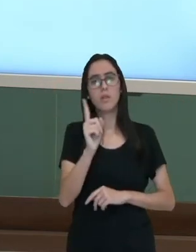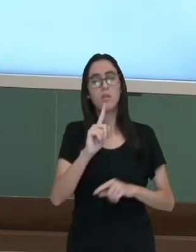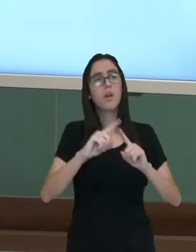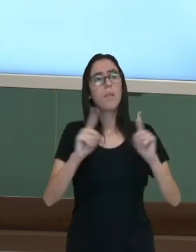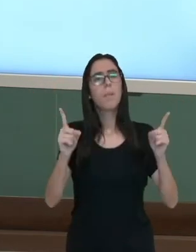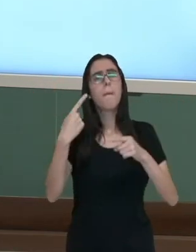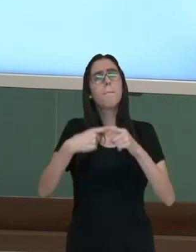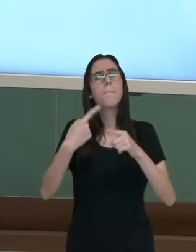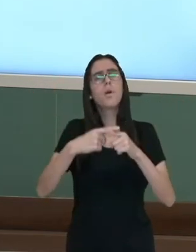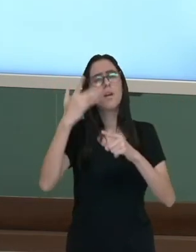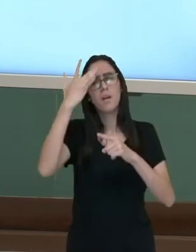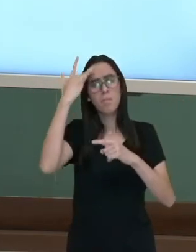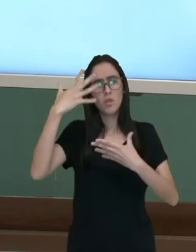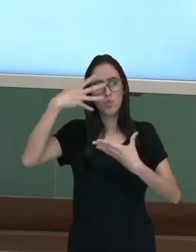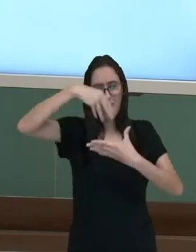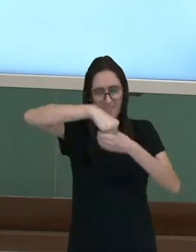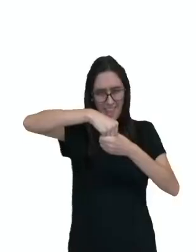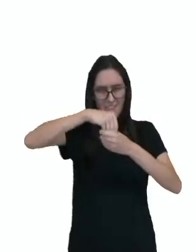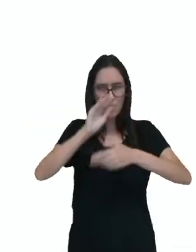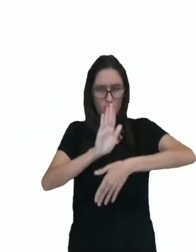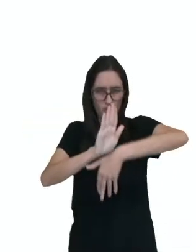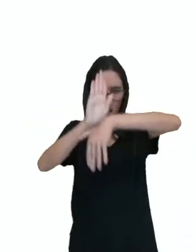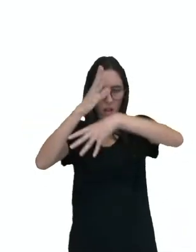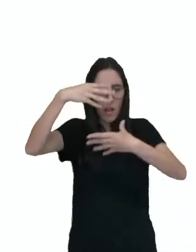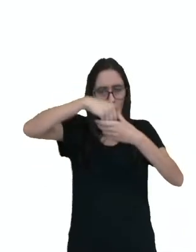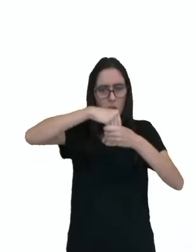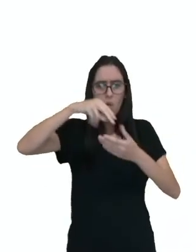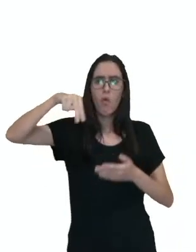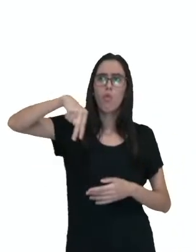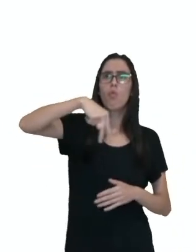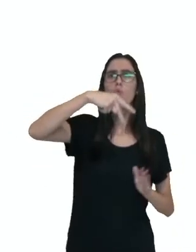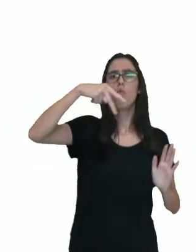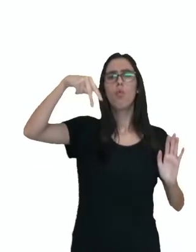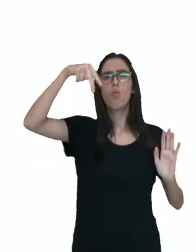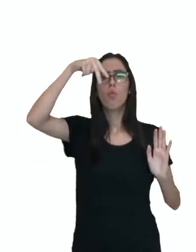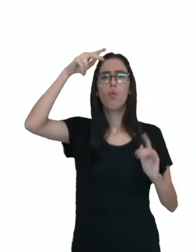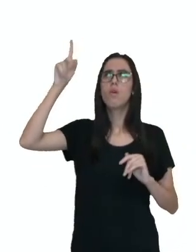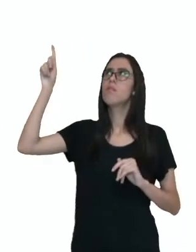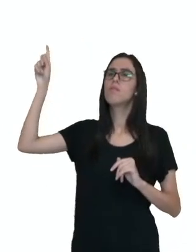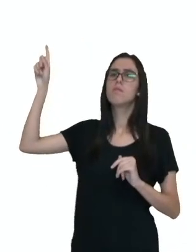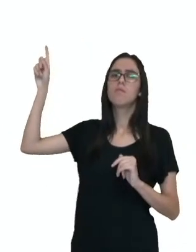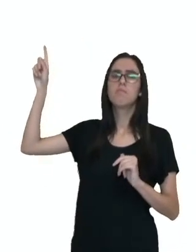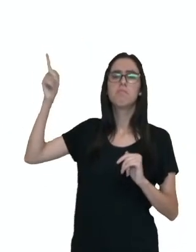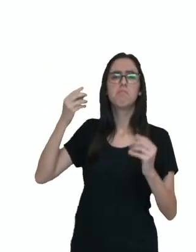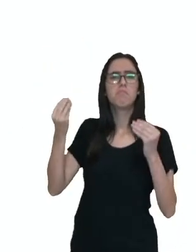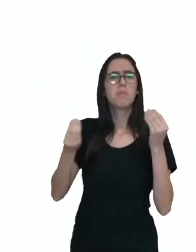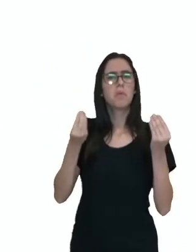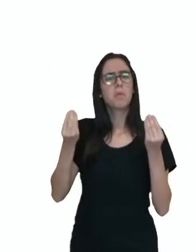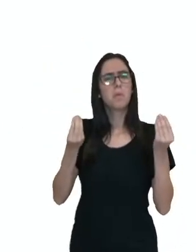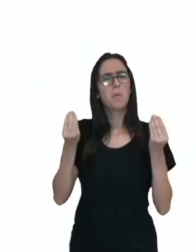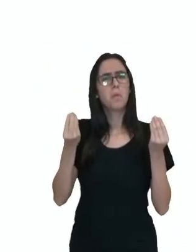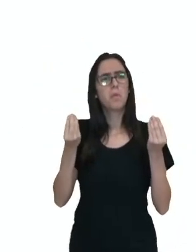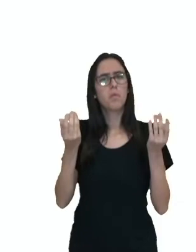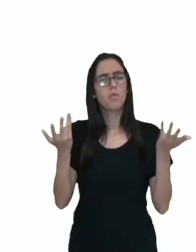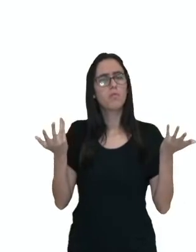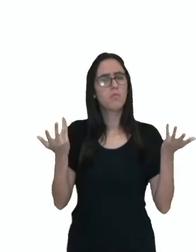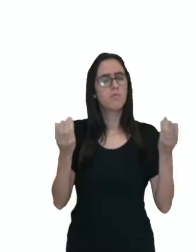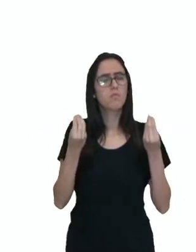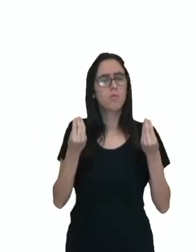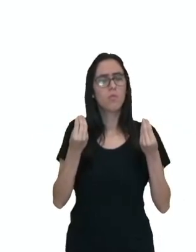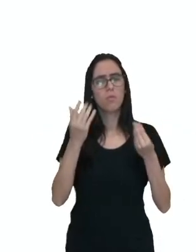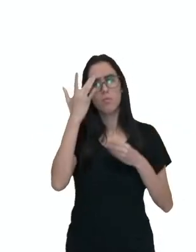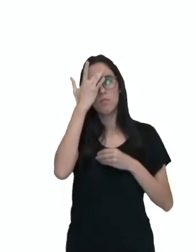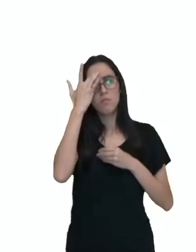nave? Veja, né? Isso aqui é um gifzinho que está mostrando isso. A gravidade não é muito pequena. Como assim,